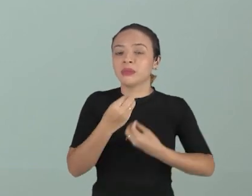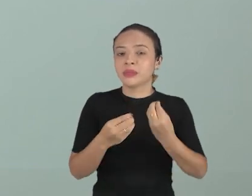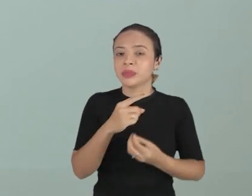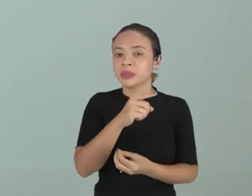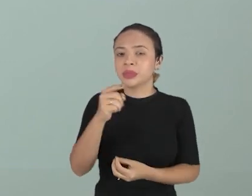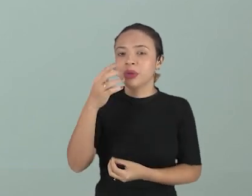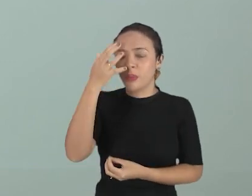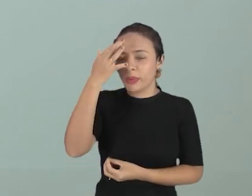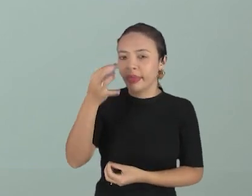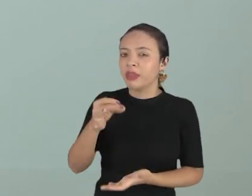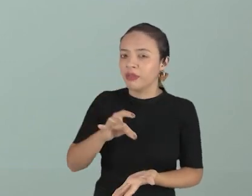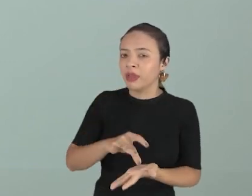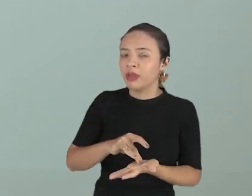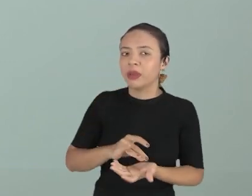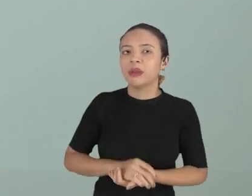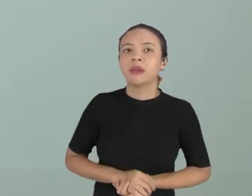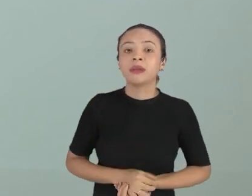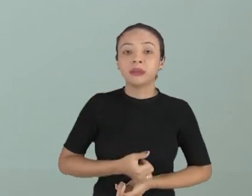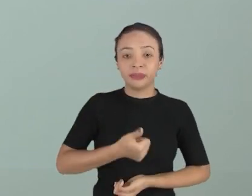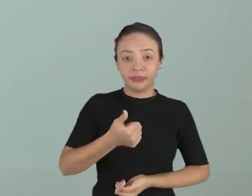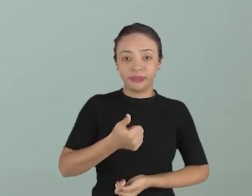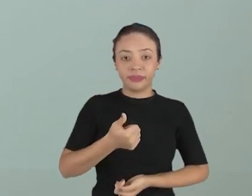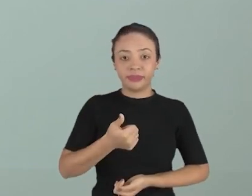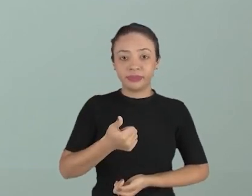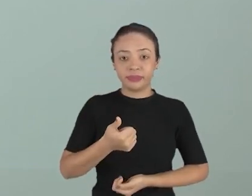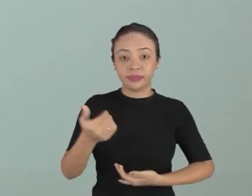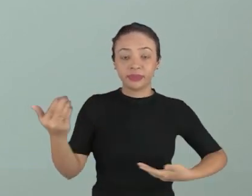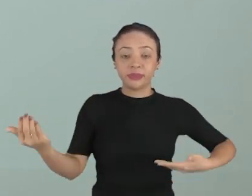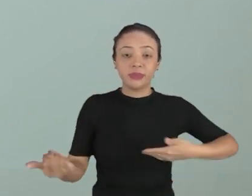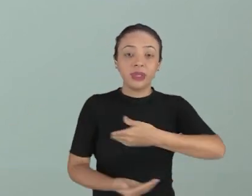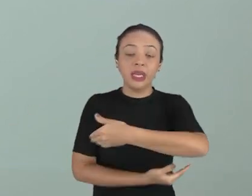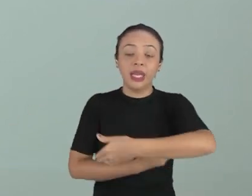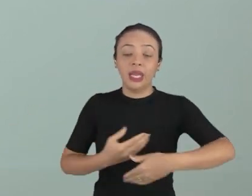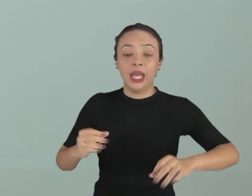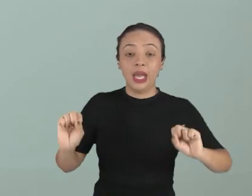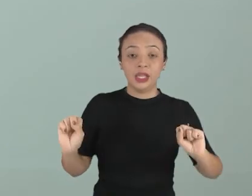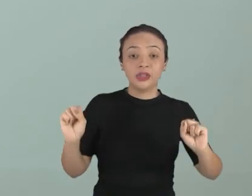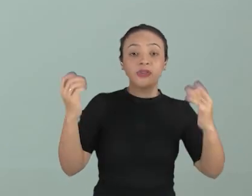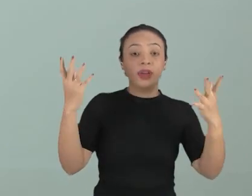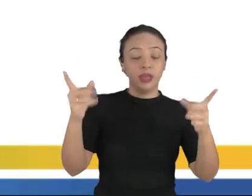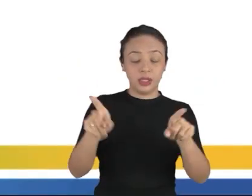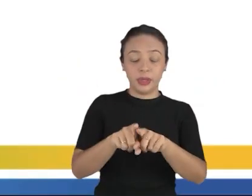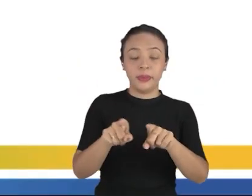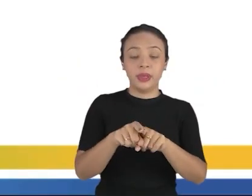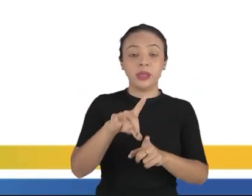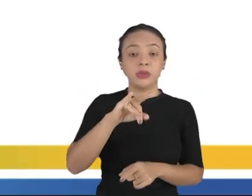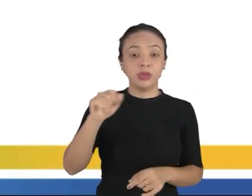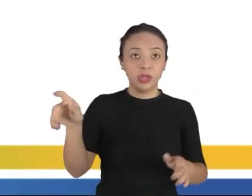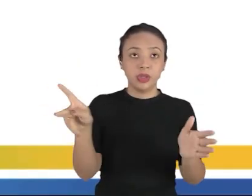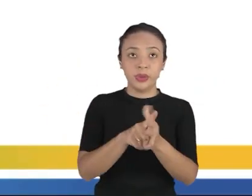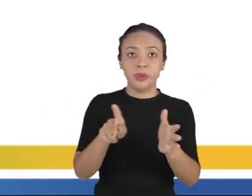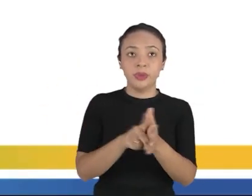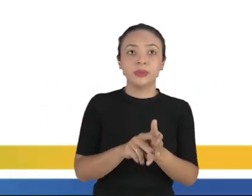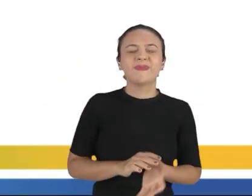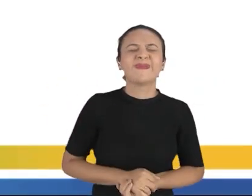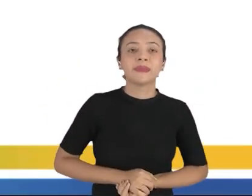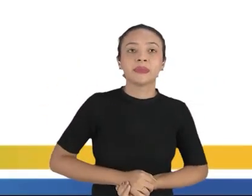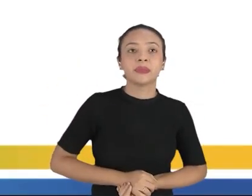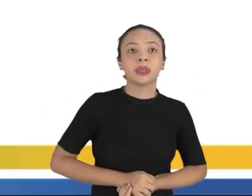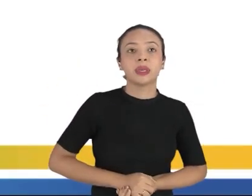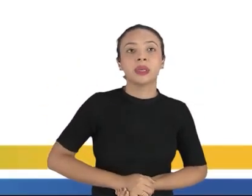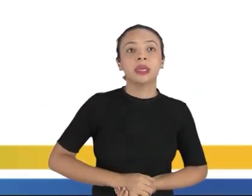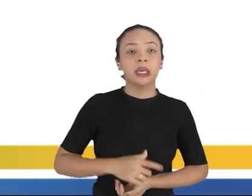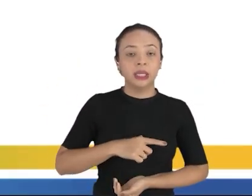aí. Então vamos lá. O primeiro, relacione os holidays and celebrations com as datas correspondentes. Então na primeira coluna nós temos